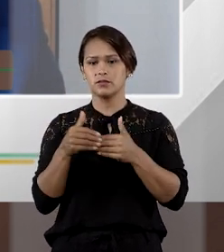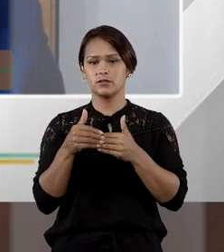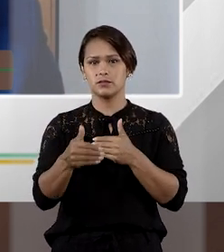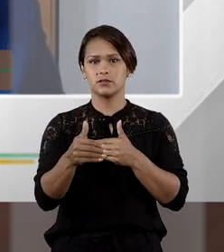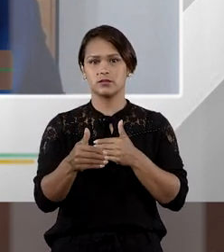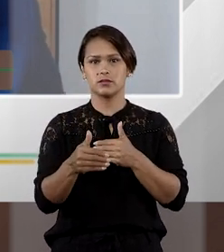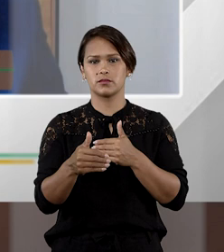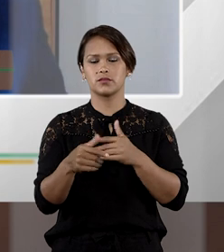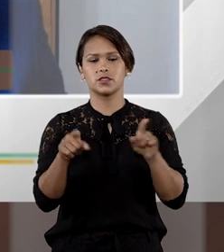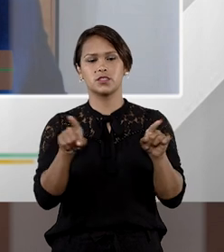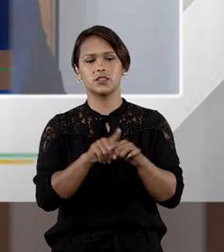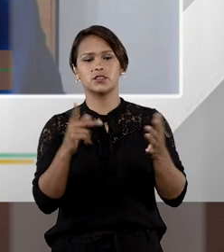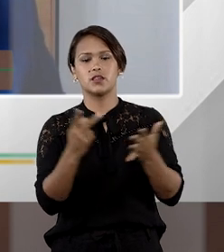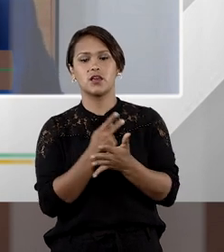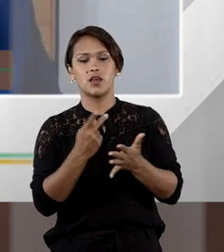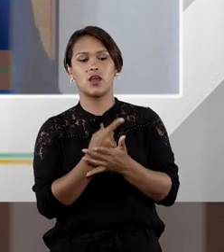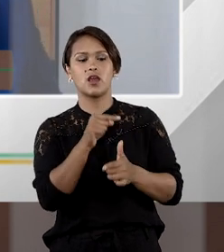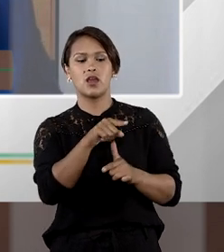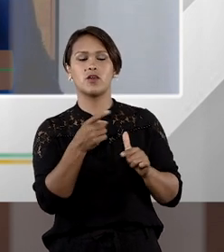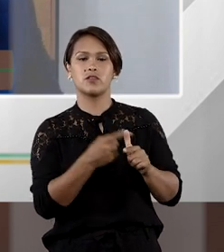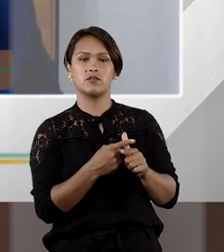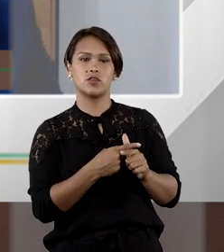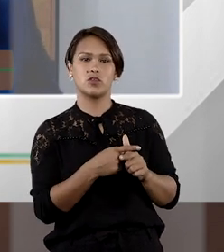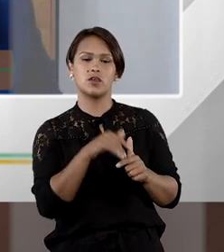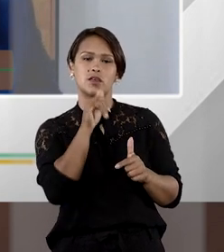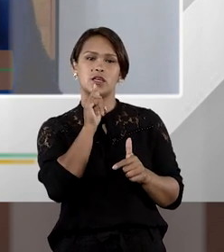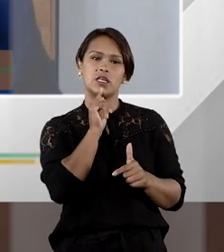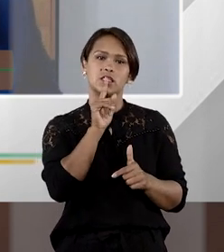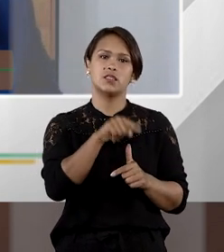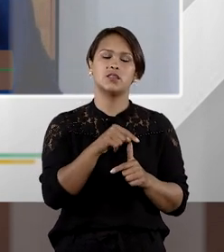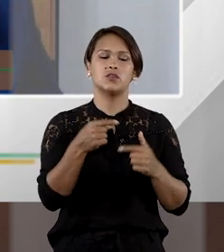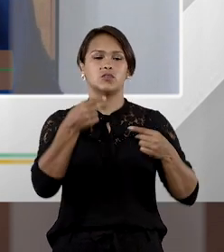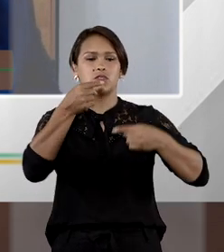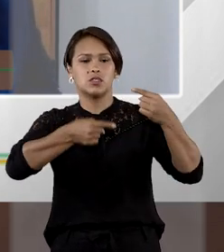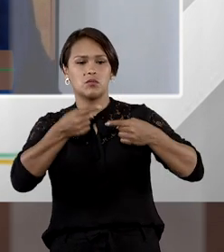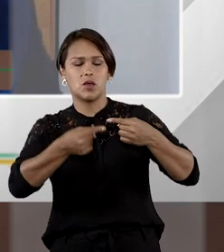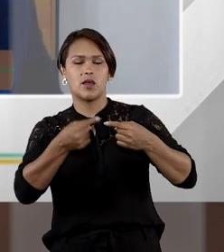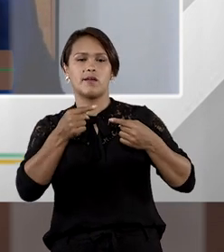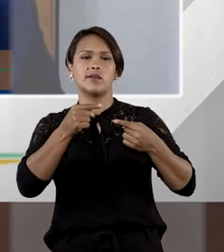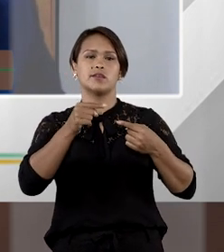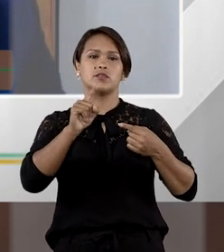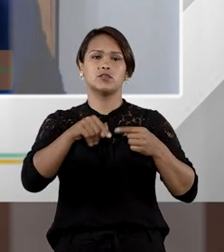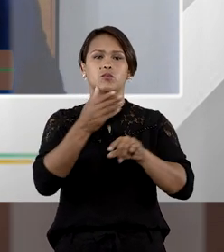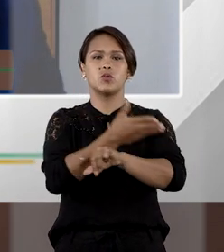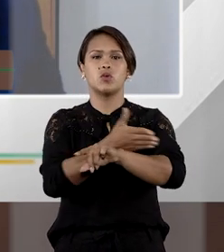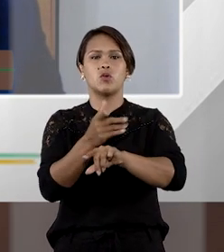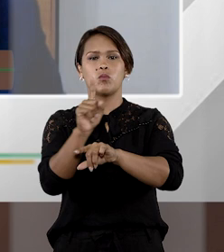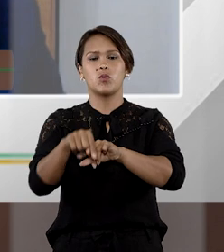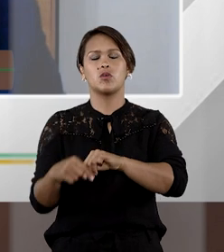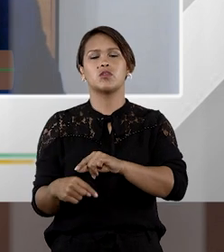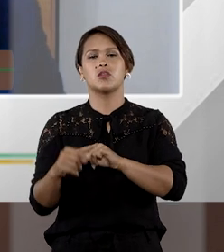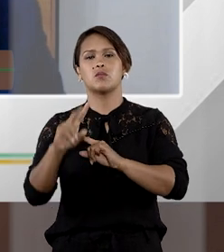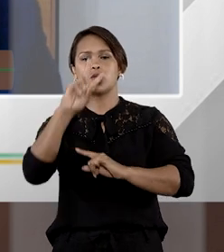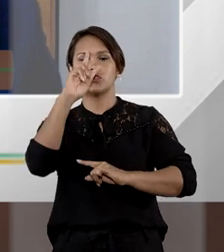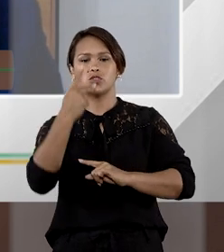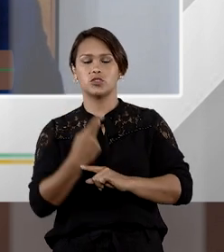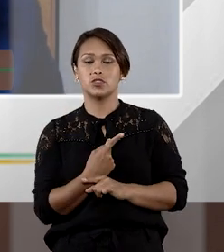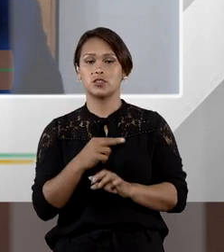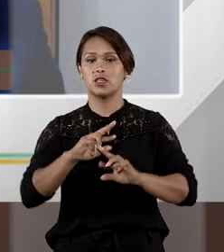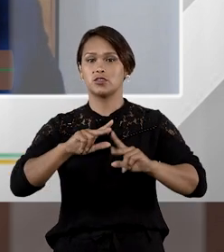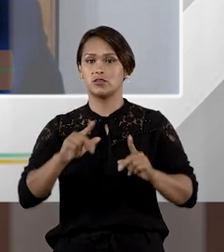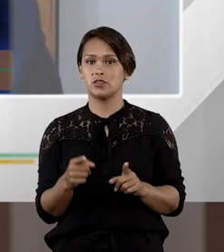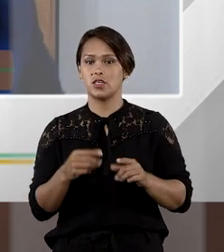procedimento indigno em relação ao devedor. Então, geralmente, os debates sobre comportamento indigno ou